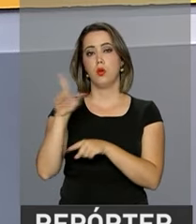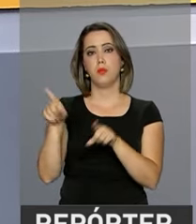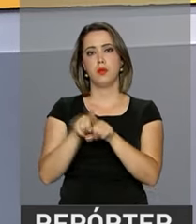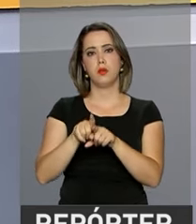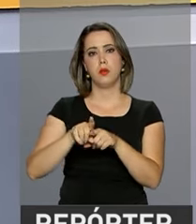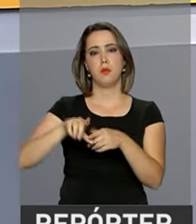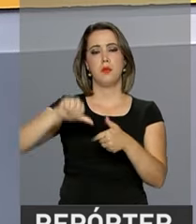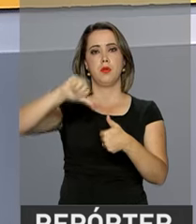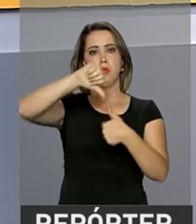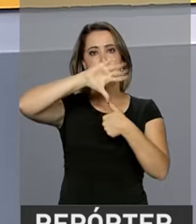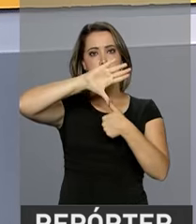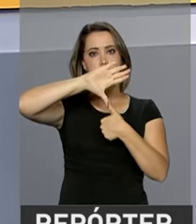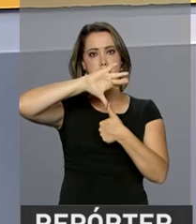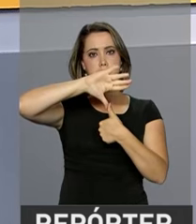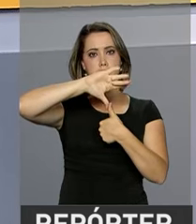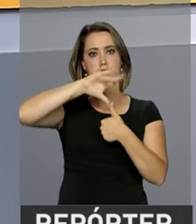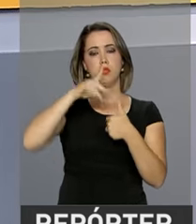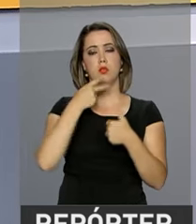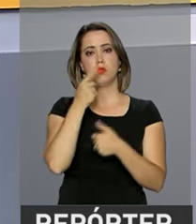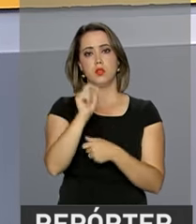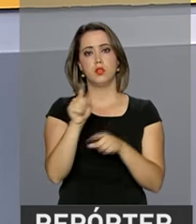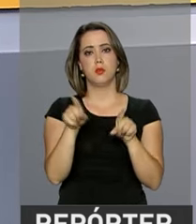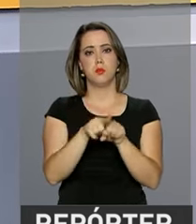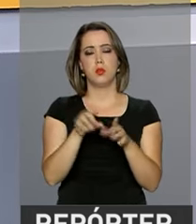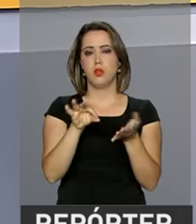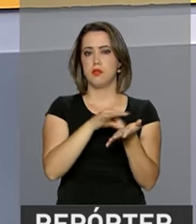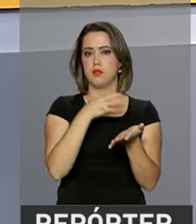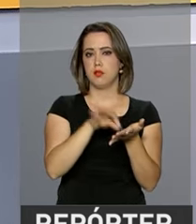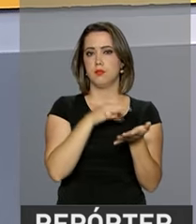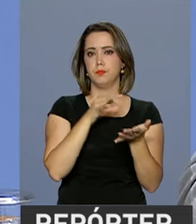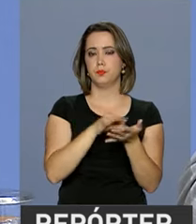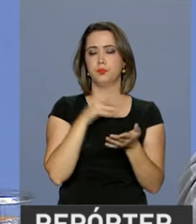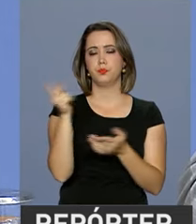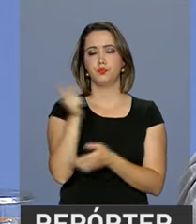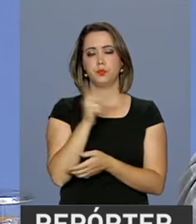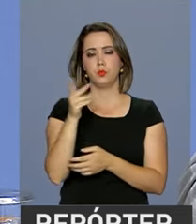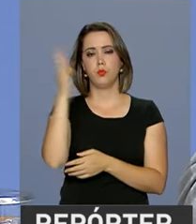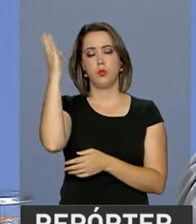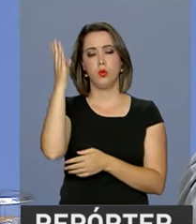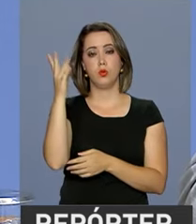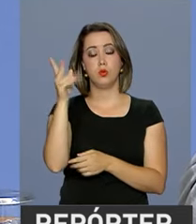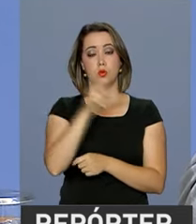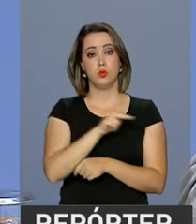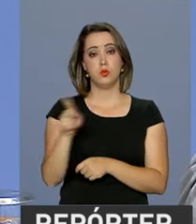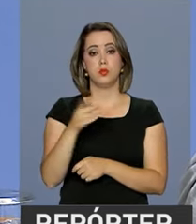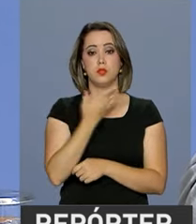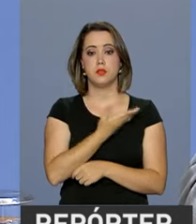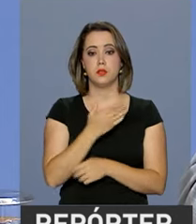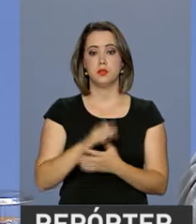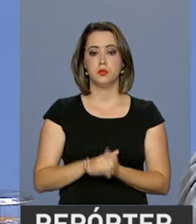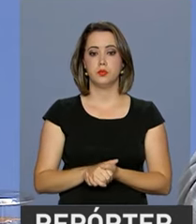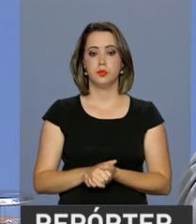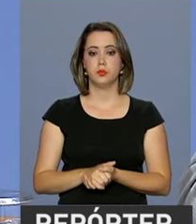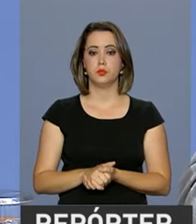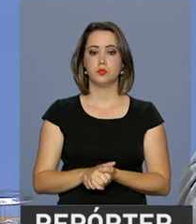acordos que devem ser assinados pelos presidentes do Brasil e da Espanha. Esses atos estão